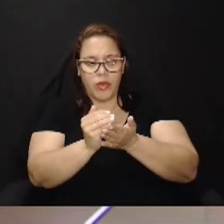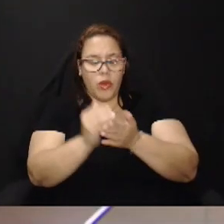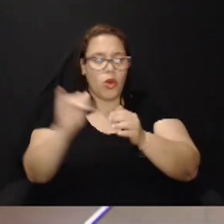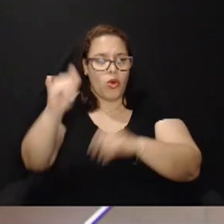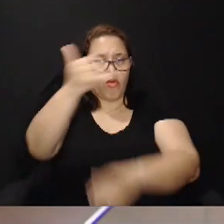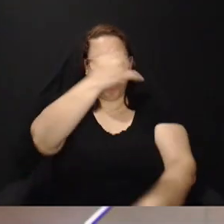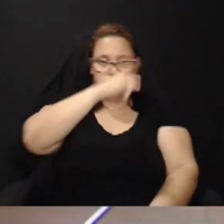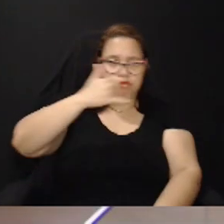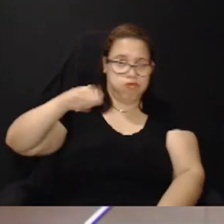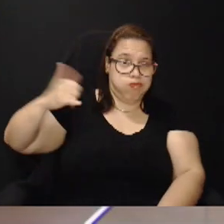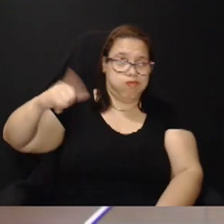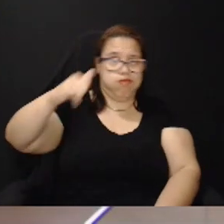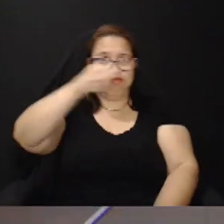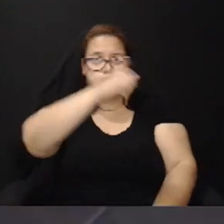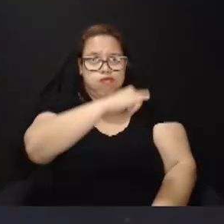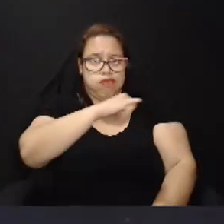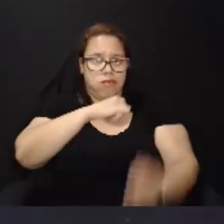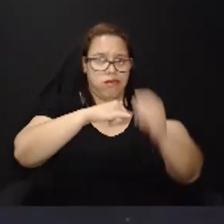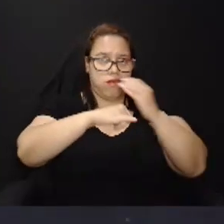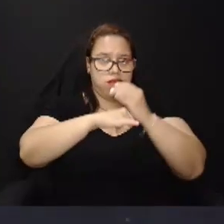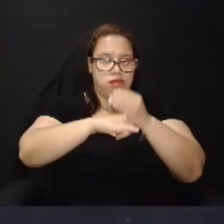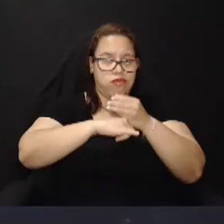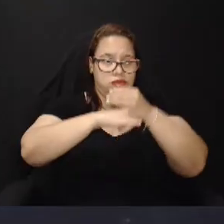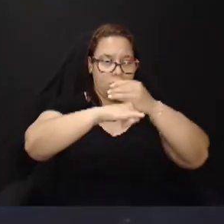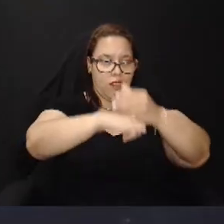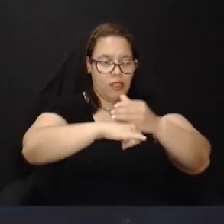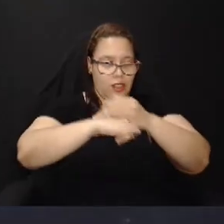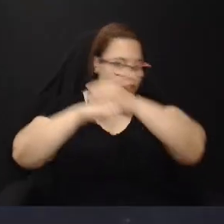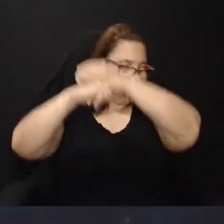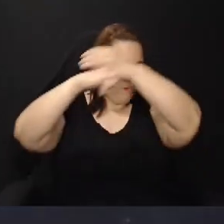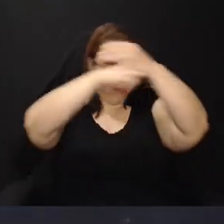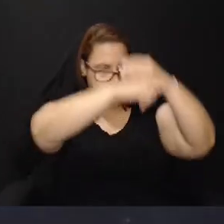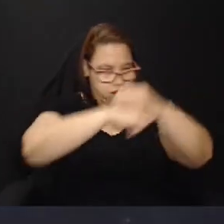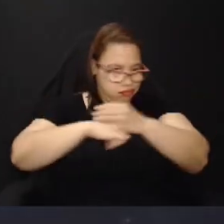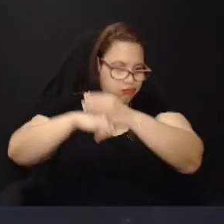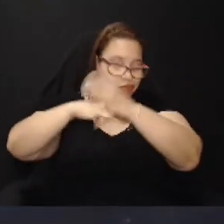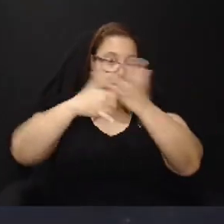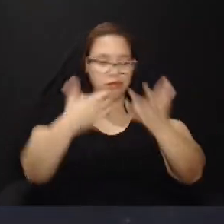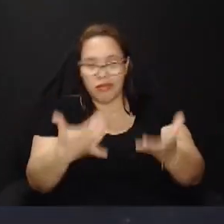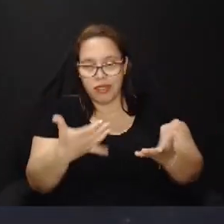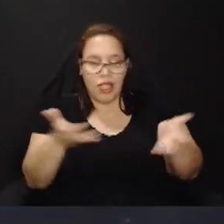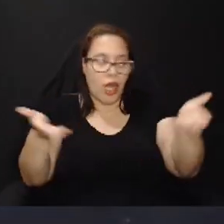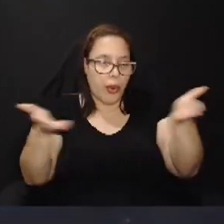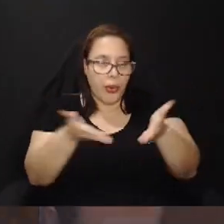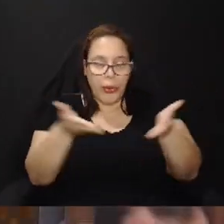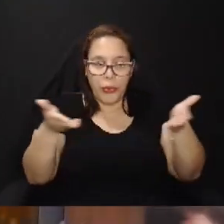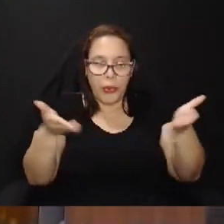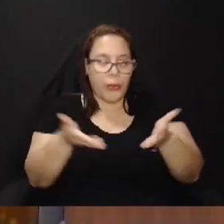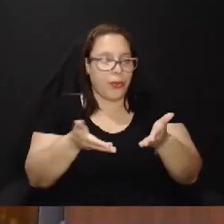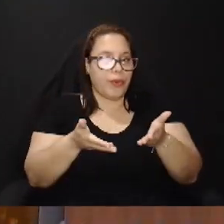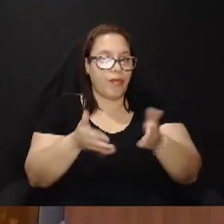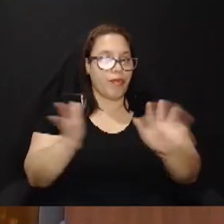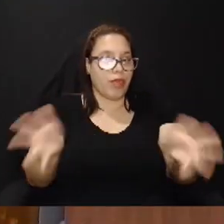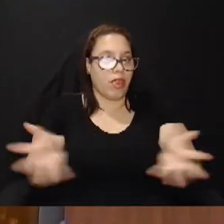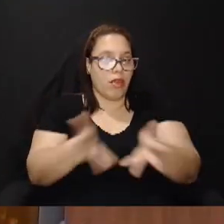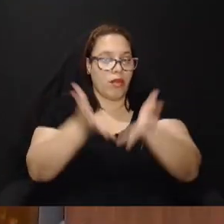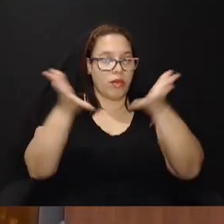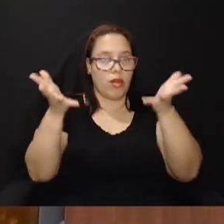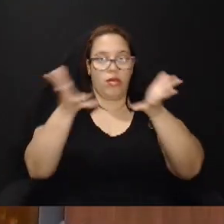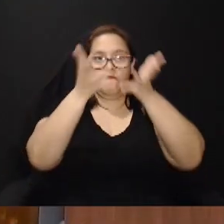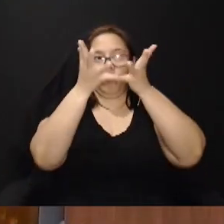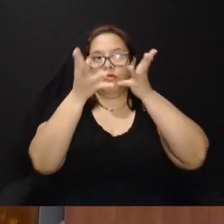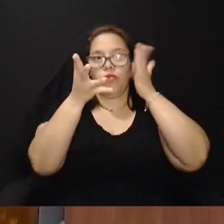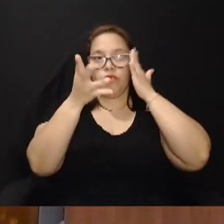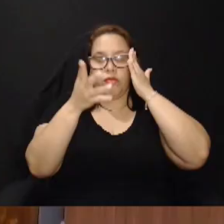cargas do Brasil. Então, é uma cidade que agora, né, com fomento também dessa parte de